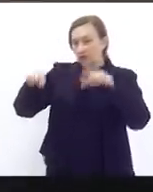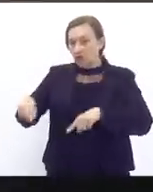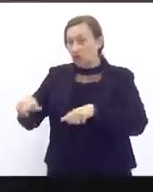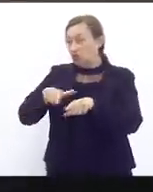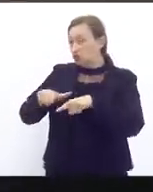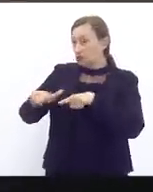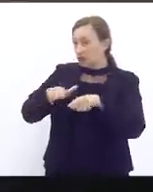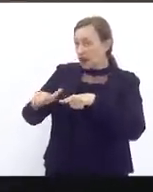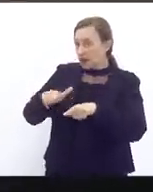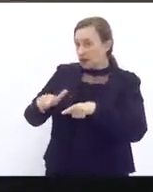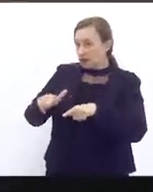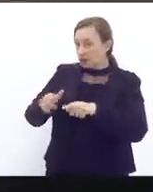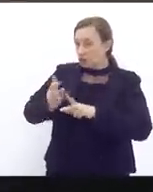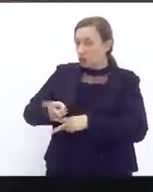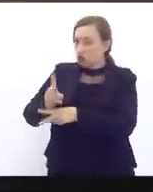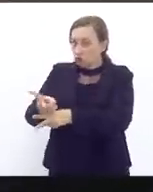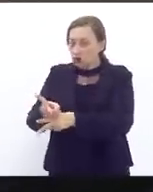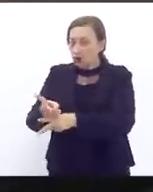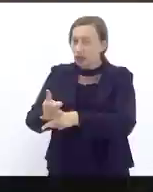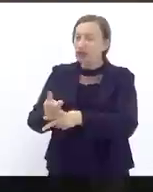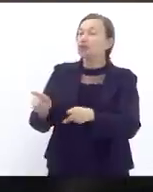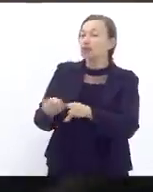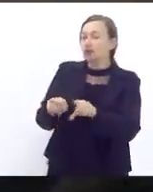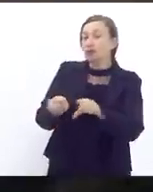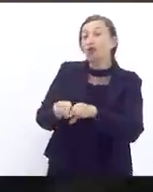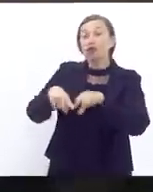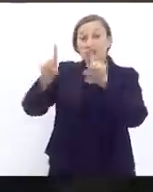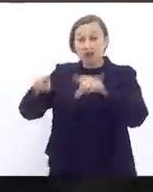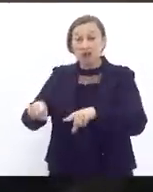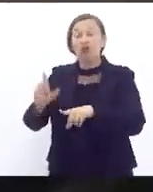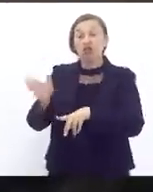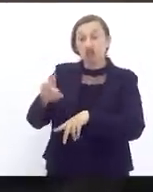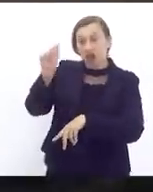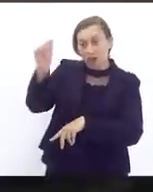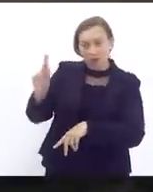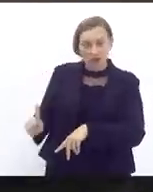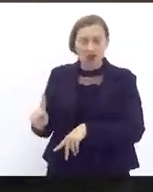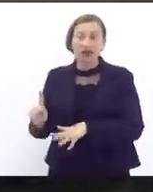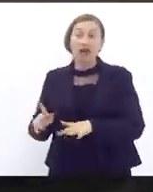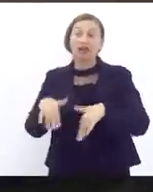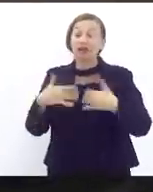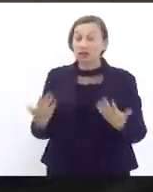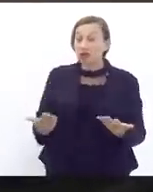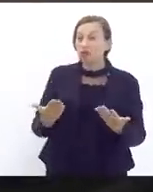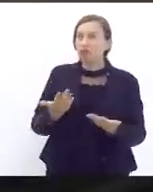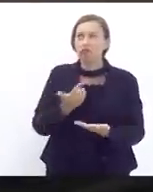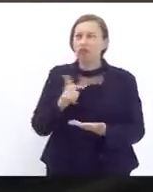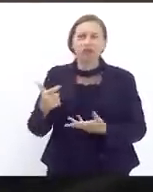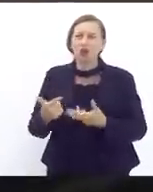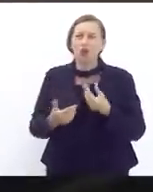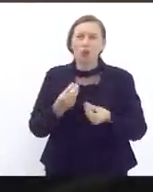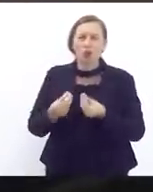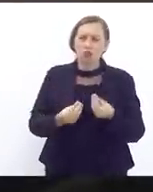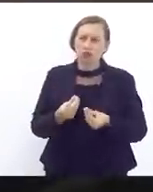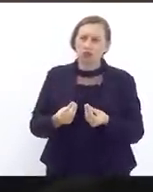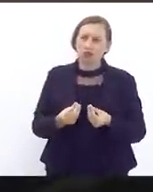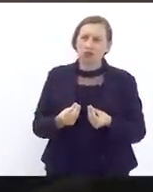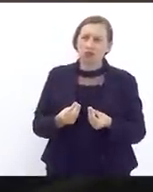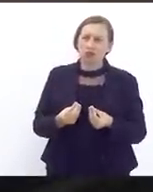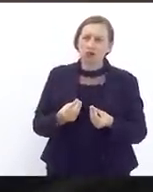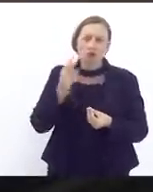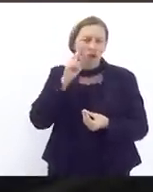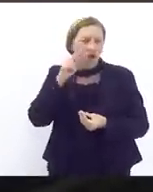contribuimos o mesmo percentual não existe mais esse fator de pensionista não descontar Então olha com carinho para nós